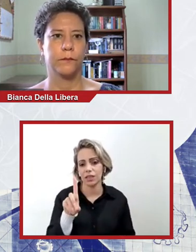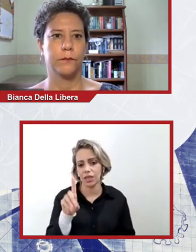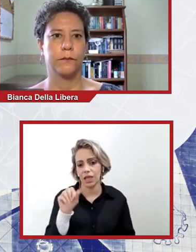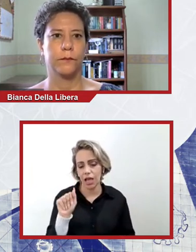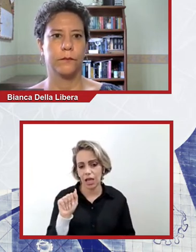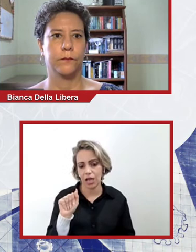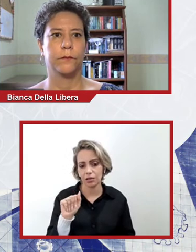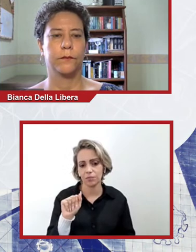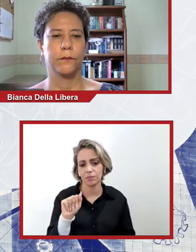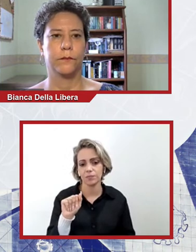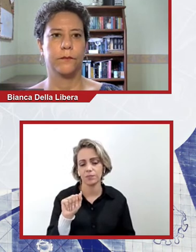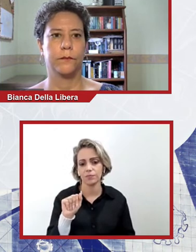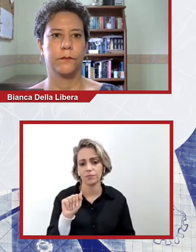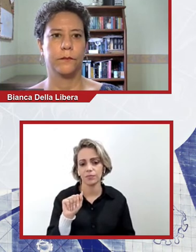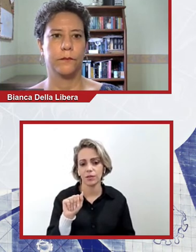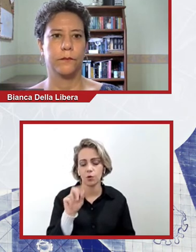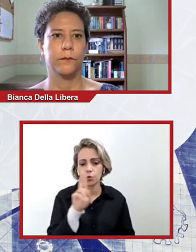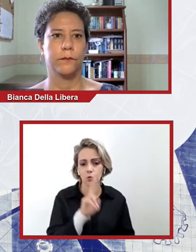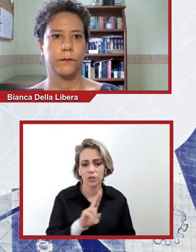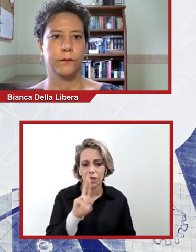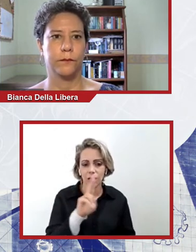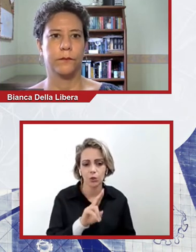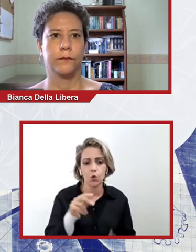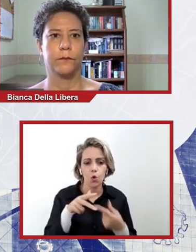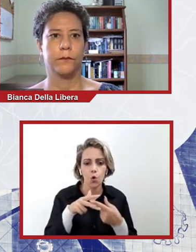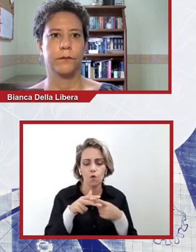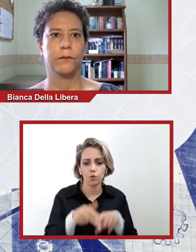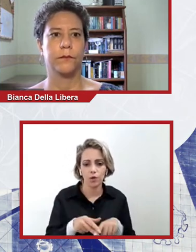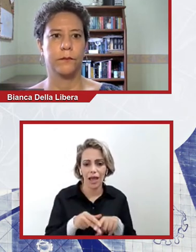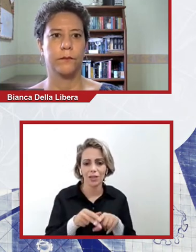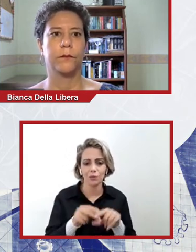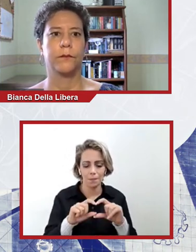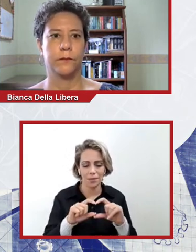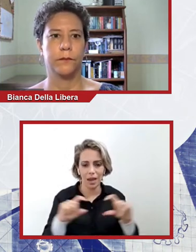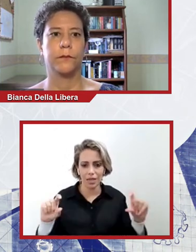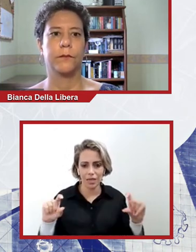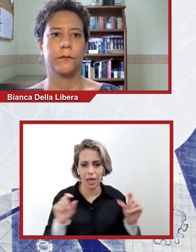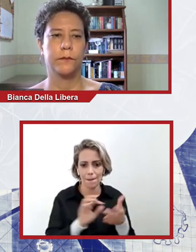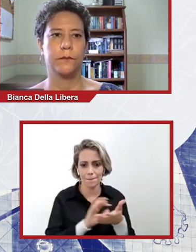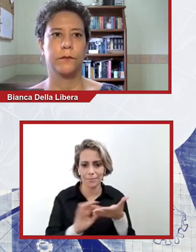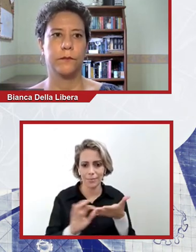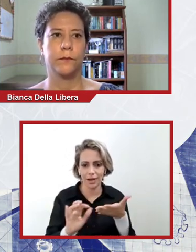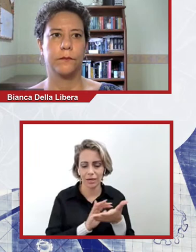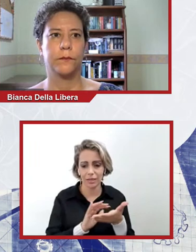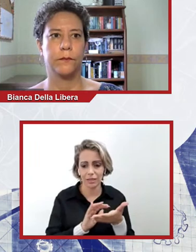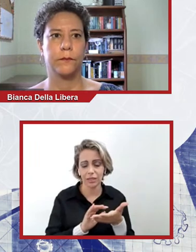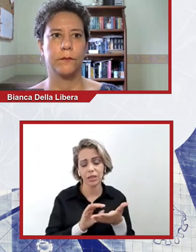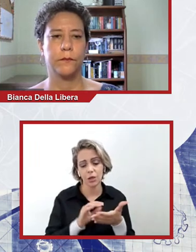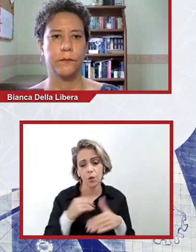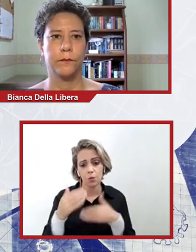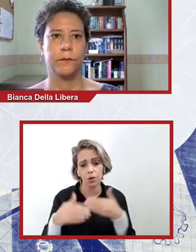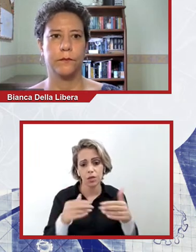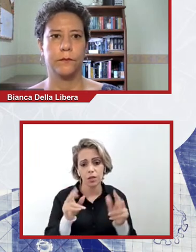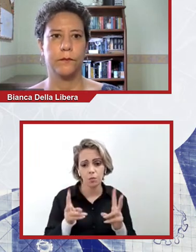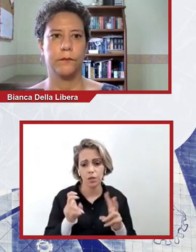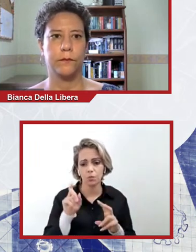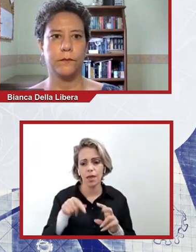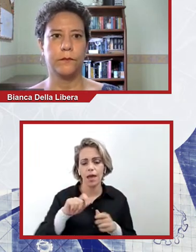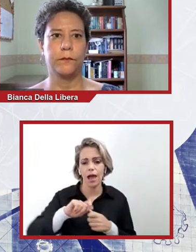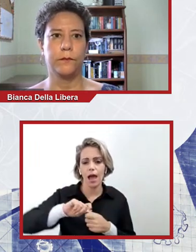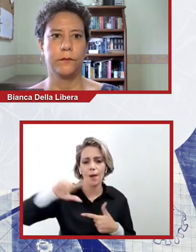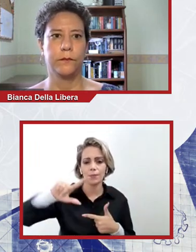configurado para a saída da linha Braille, tá? E aí o processo é o mesmo, vai abrir um bloco de notas e toda a comunicação vai ser